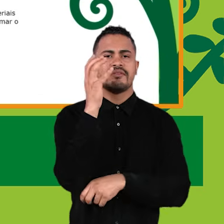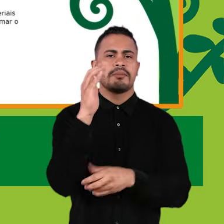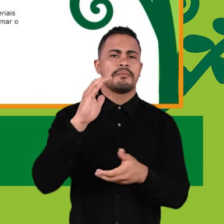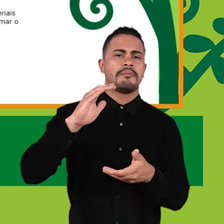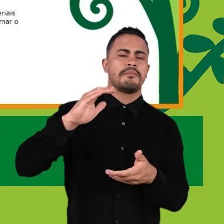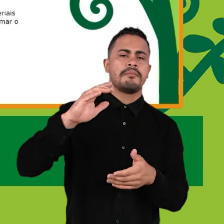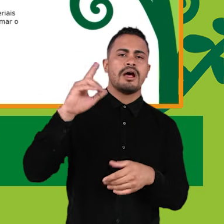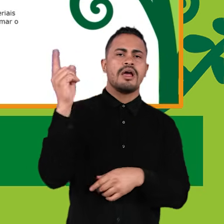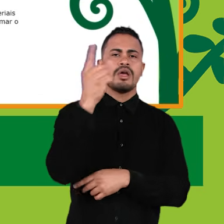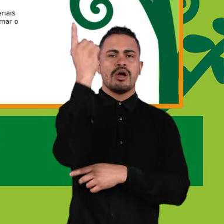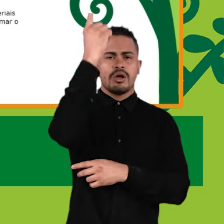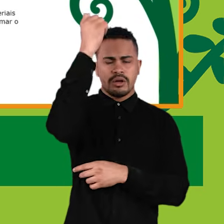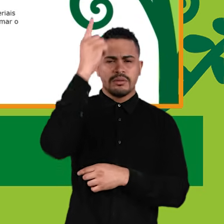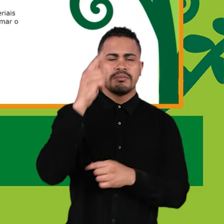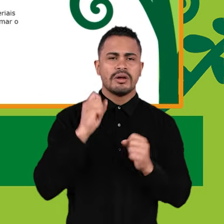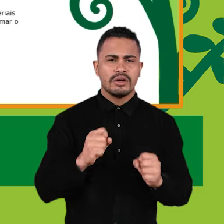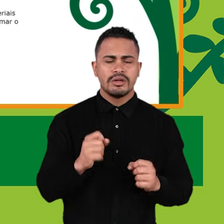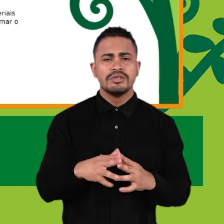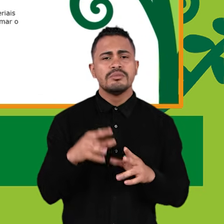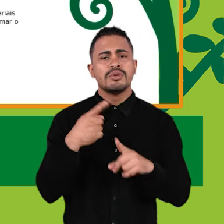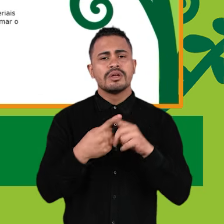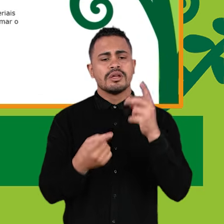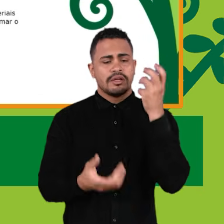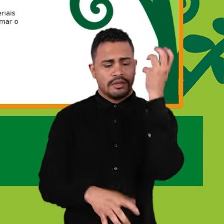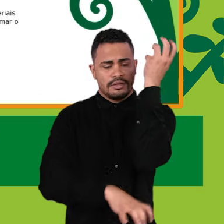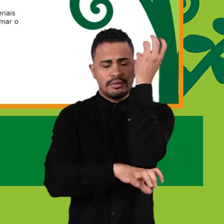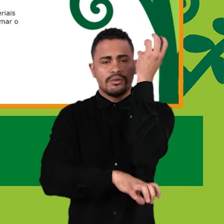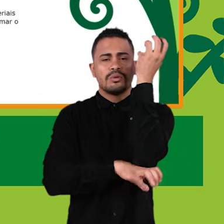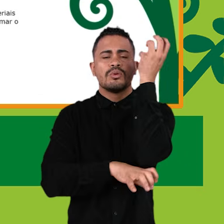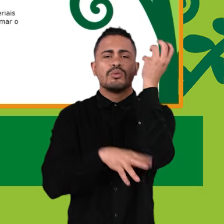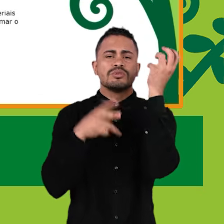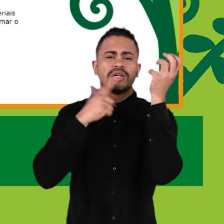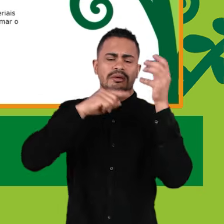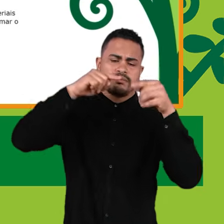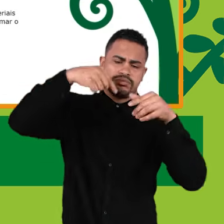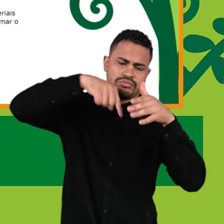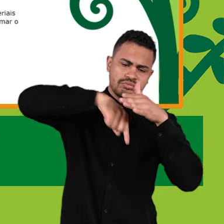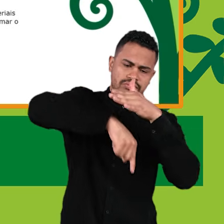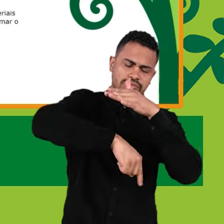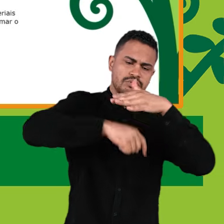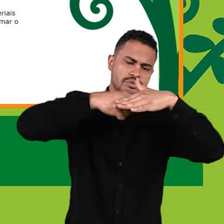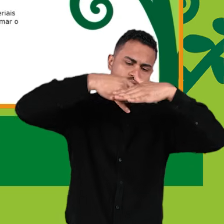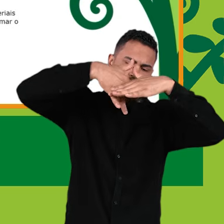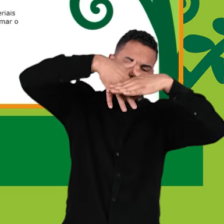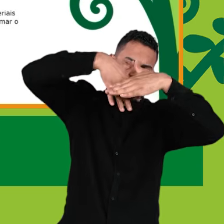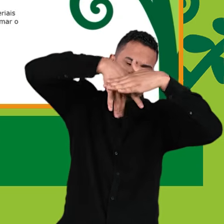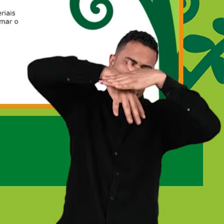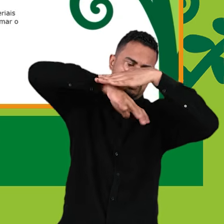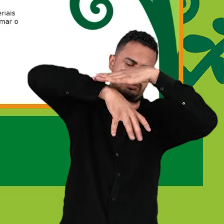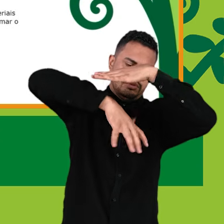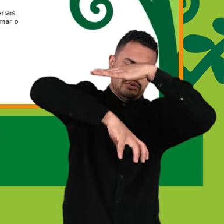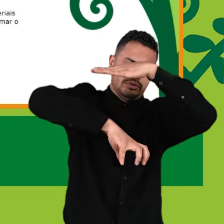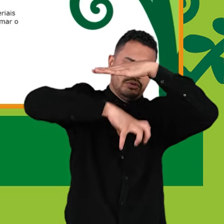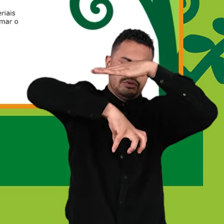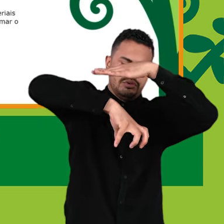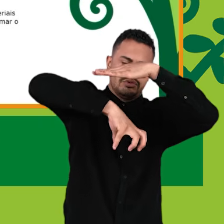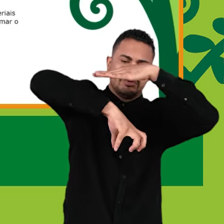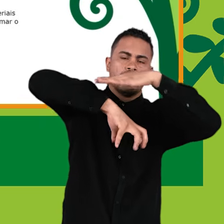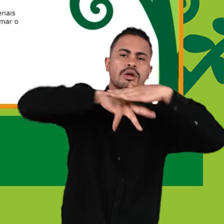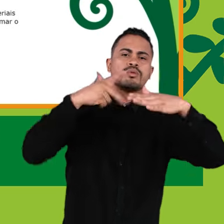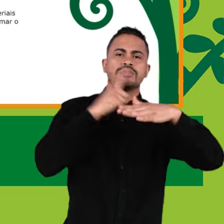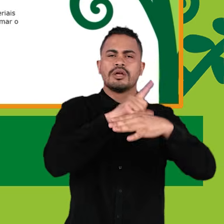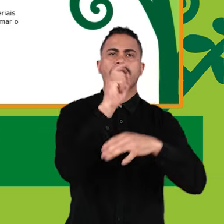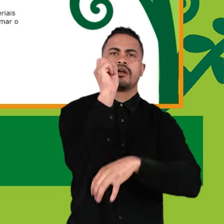árvores maiores, porque as raízes podem se infiltrar mais, podem penetrar mais no solo para poder dar